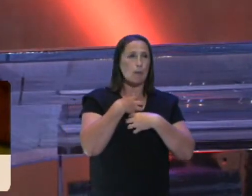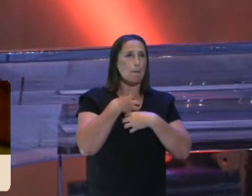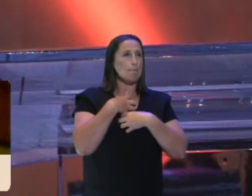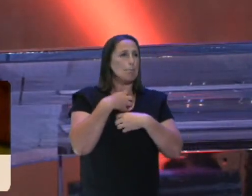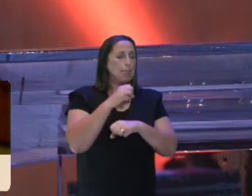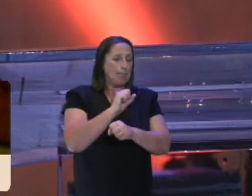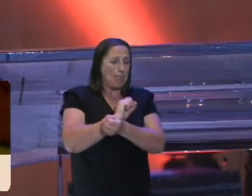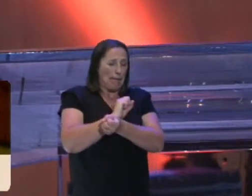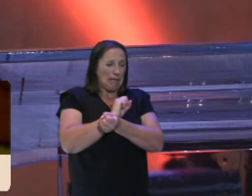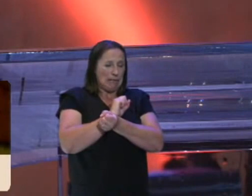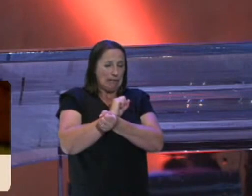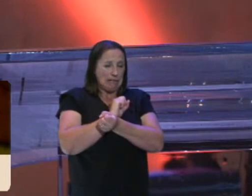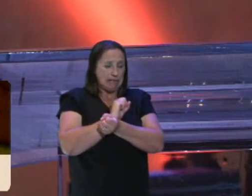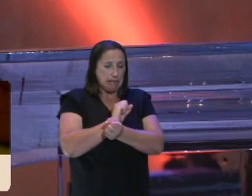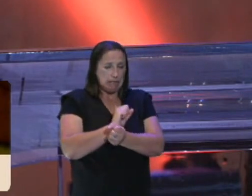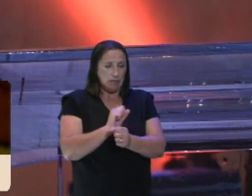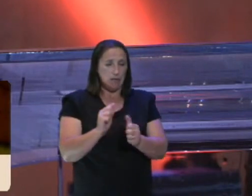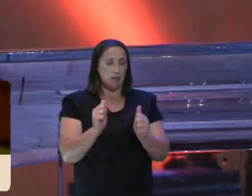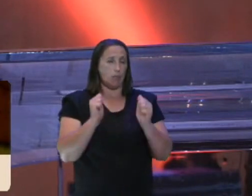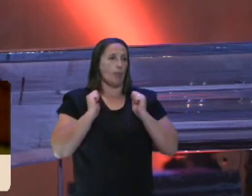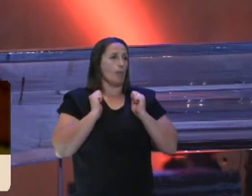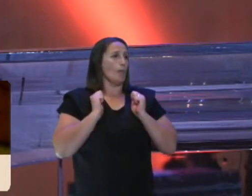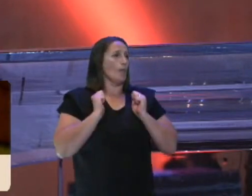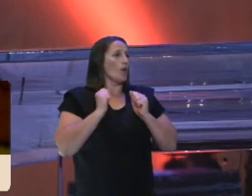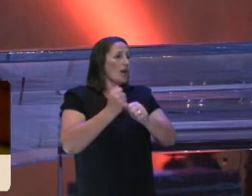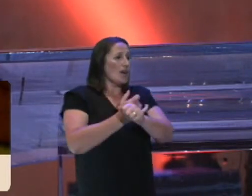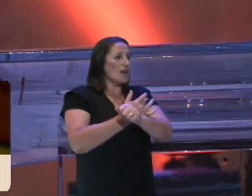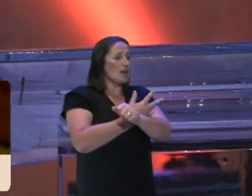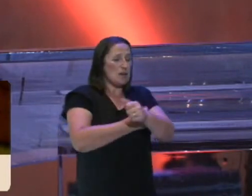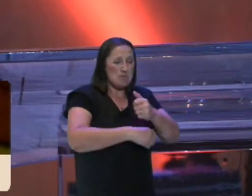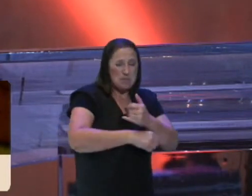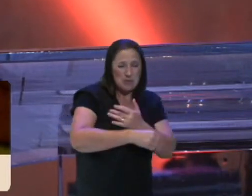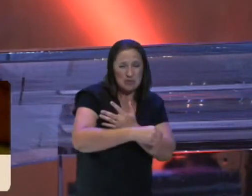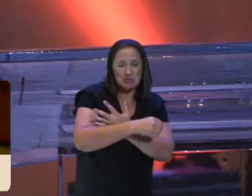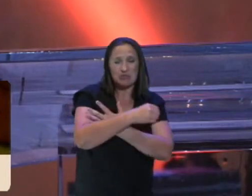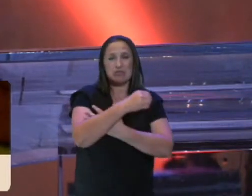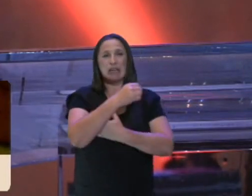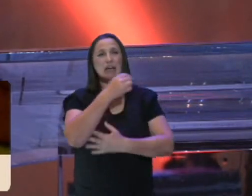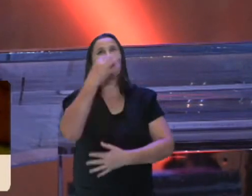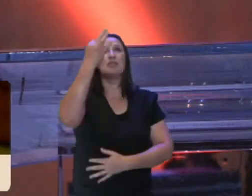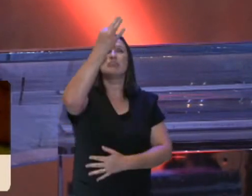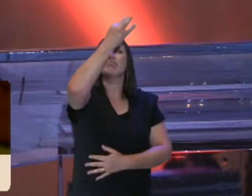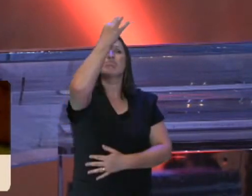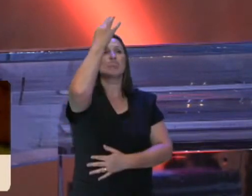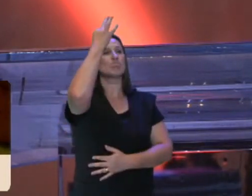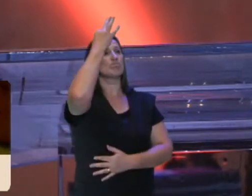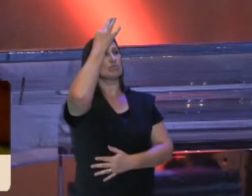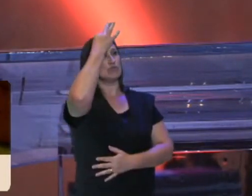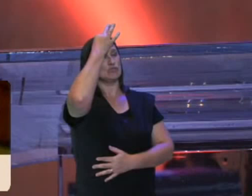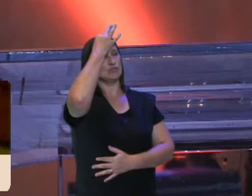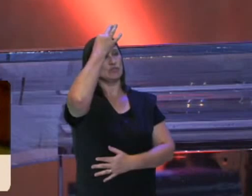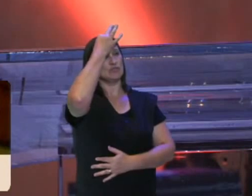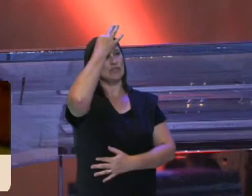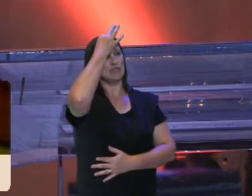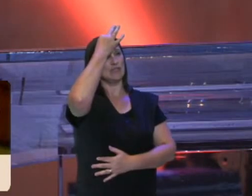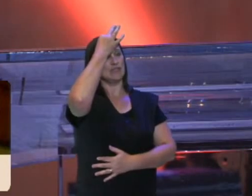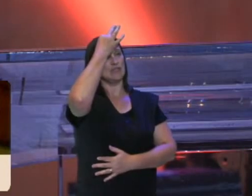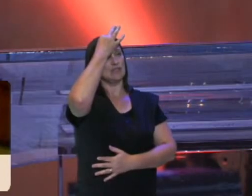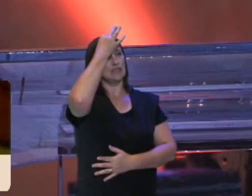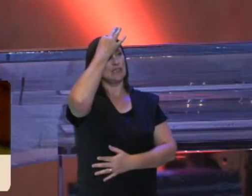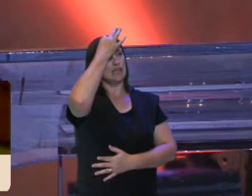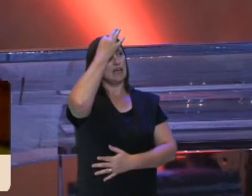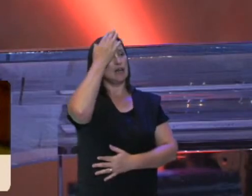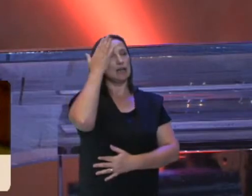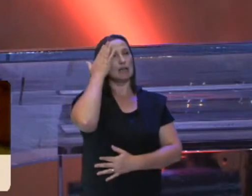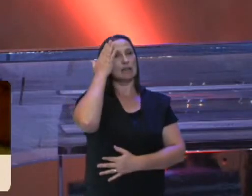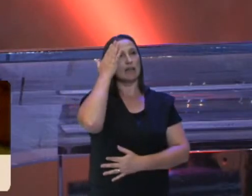aprisionado na sua caverna emocional, espiritual, quem sabe, olhando para